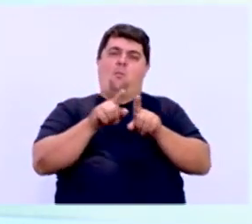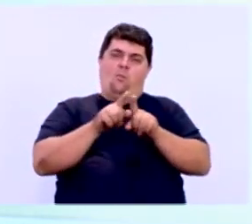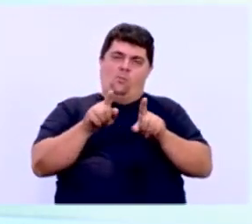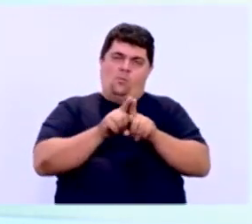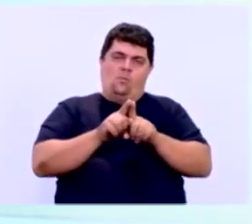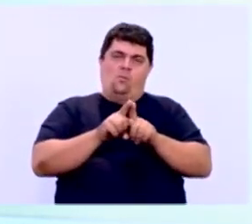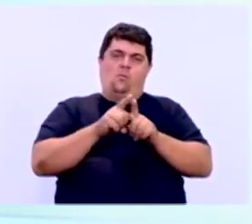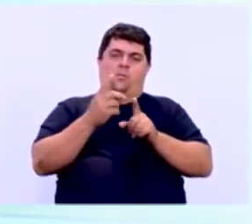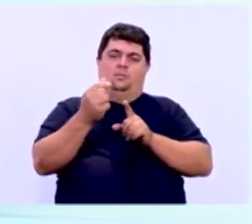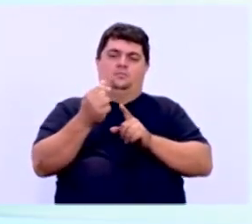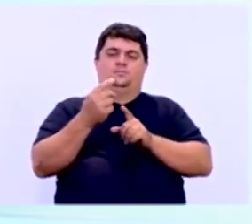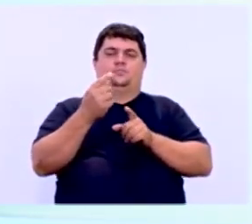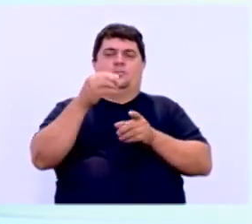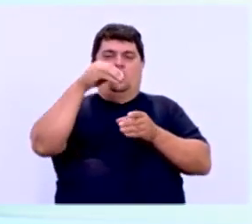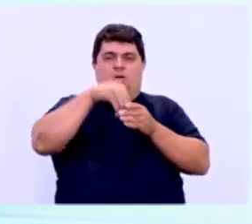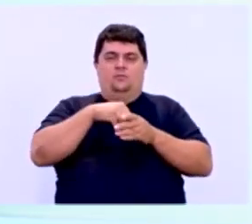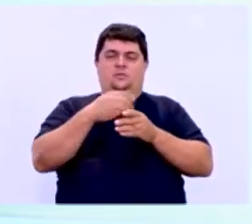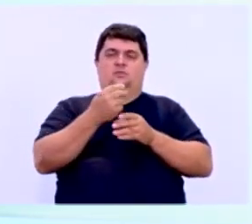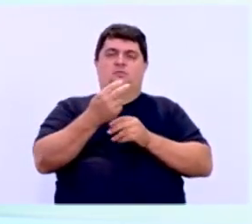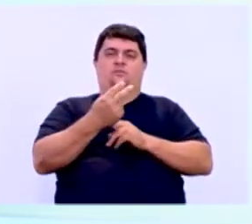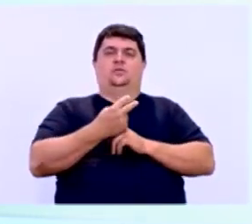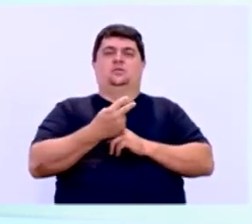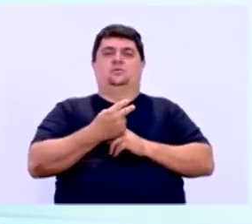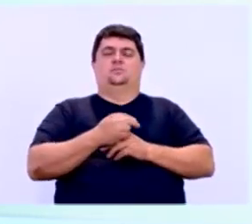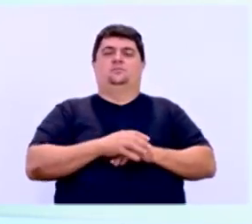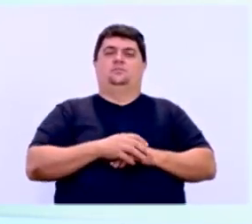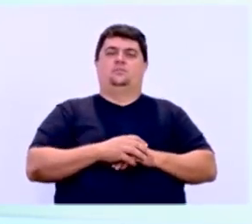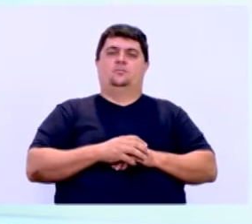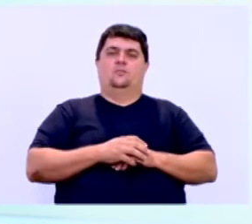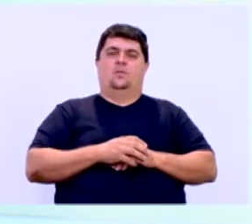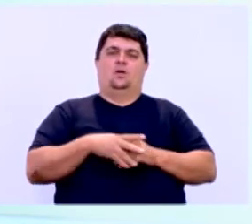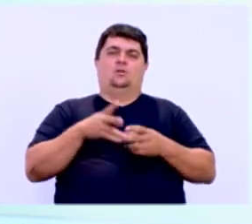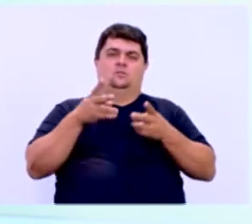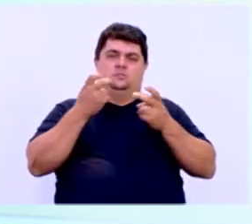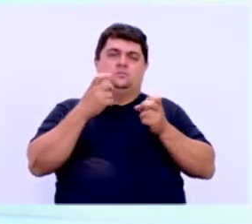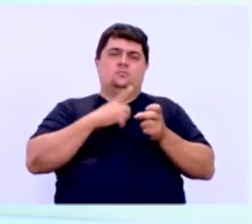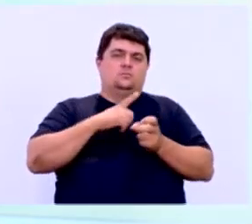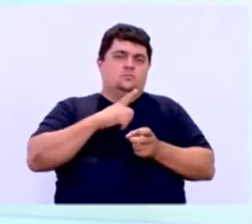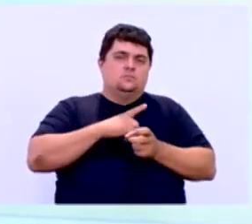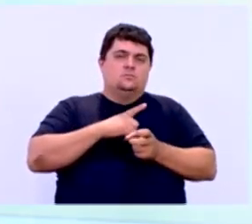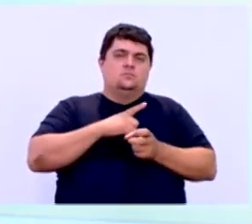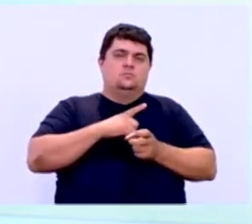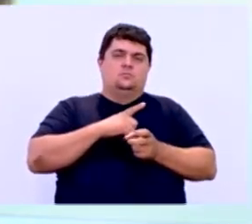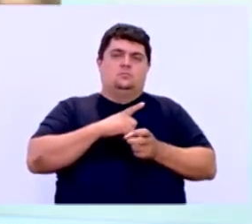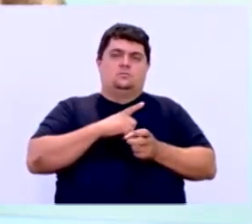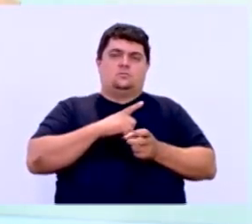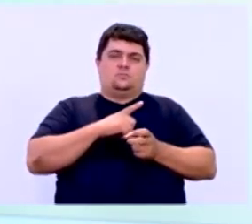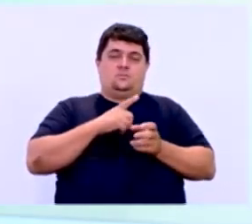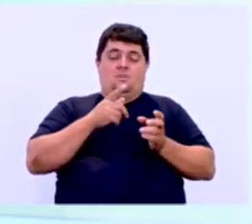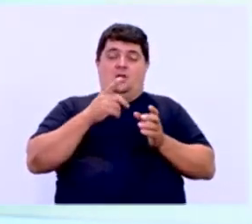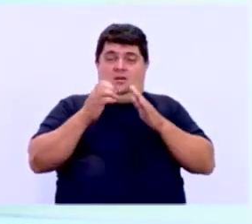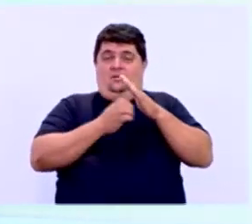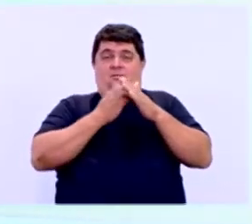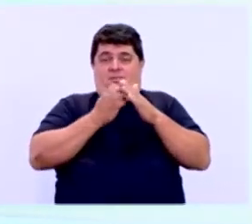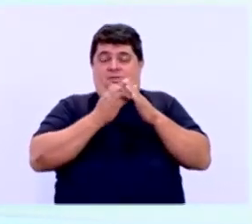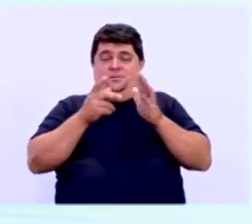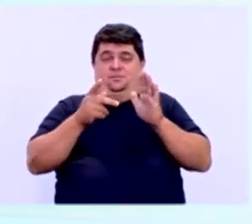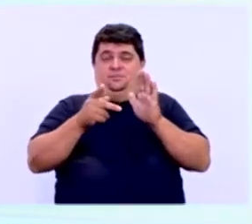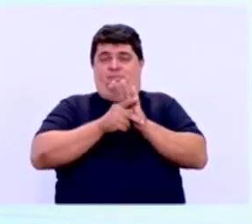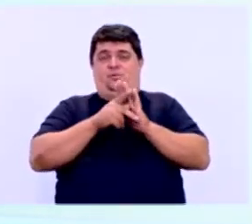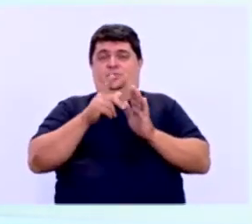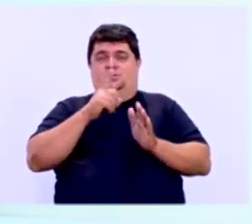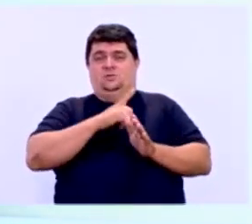tipo de fonte interna de financiamento. Observe que essa fonte interna, a própria empresa, né,